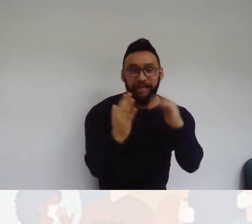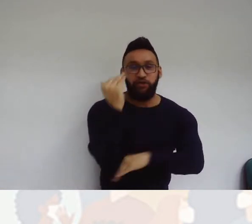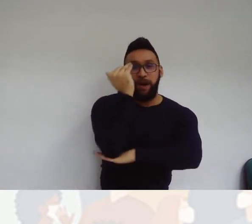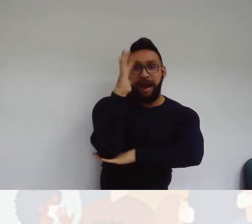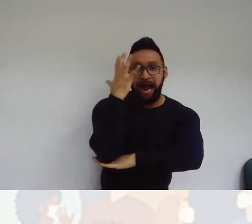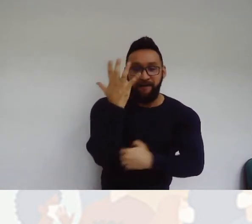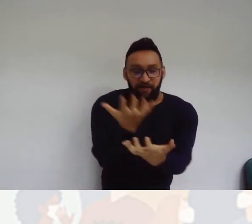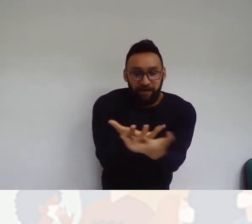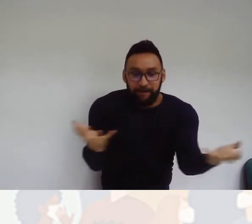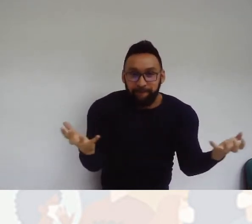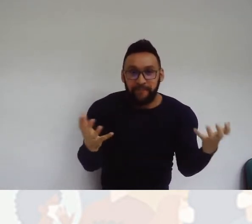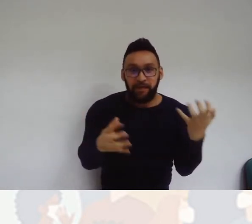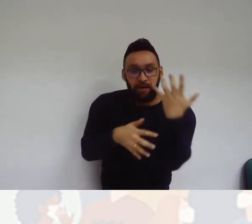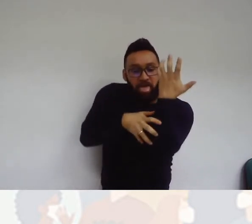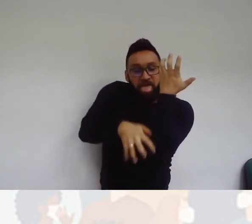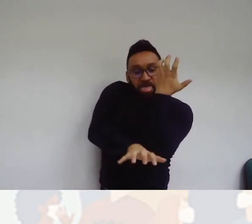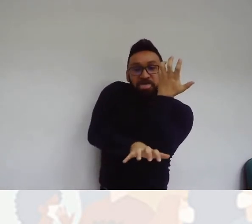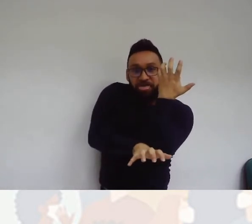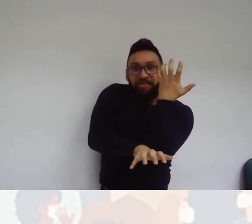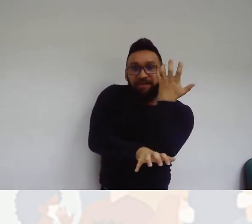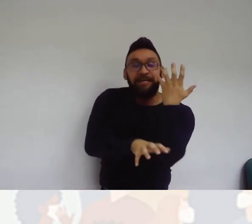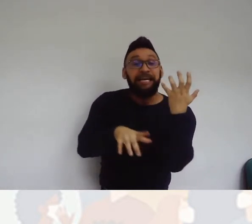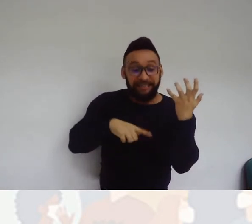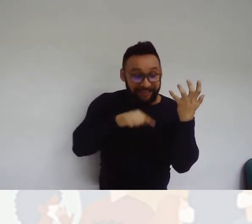você está familiarizado, né?